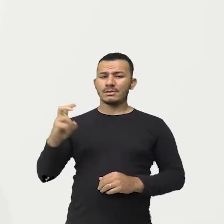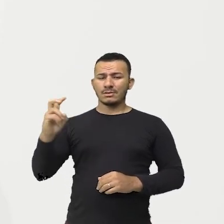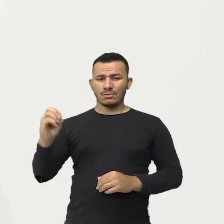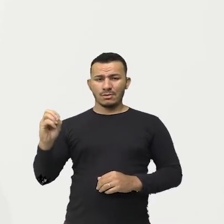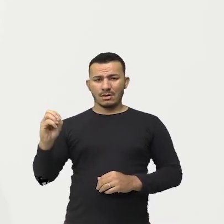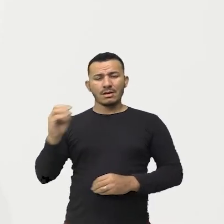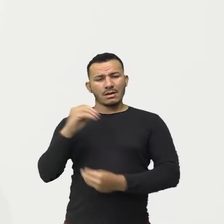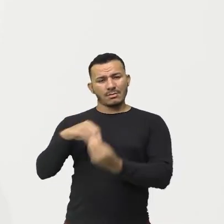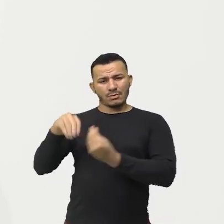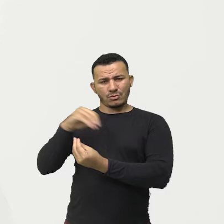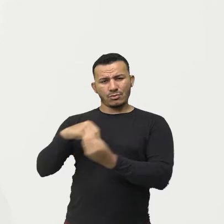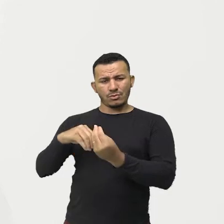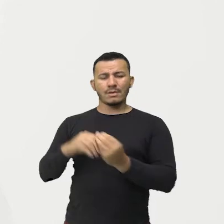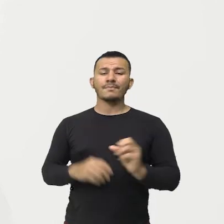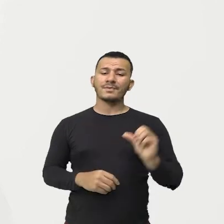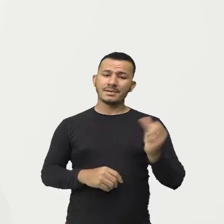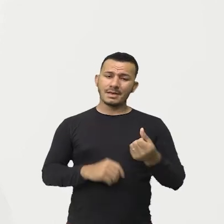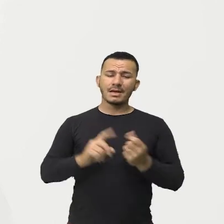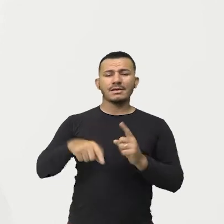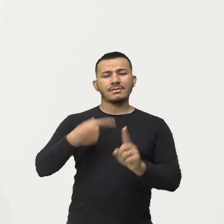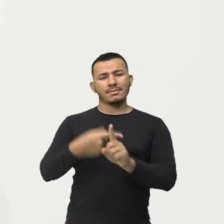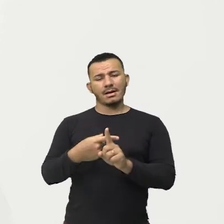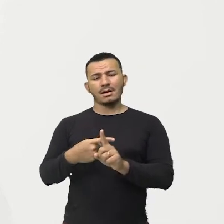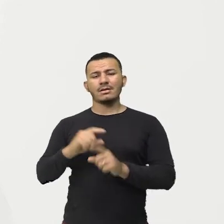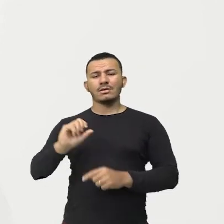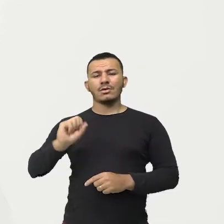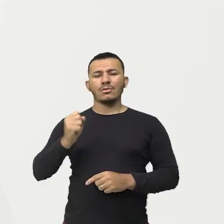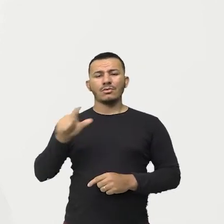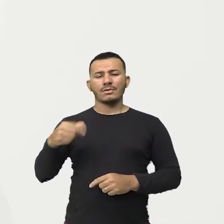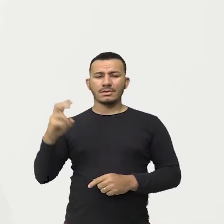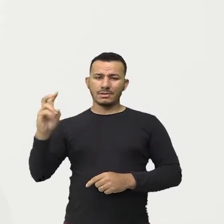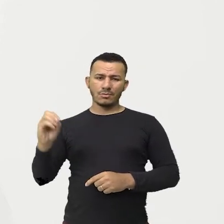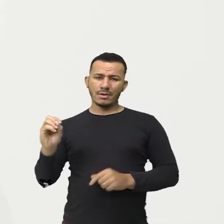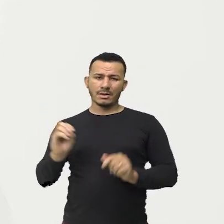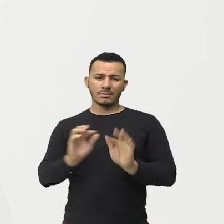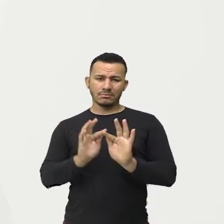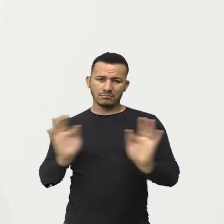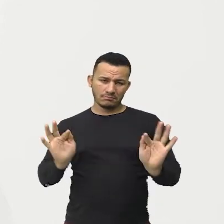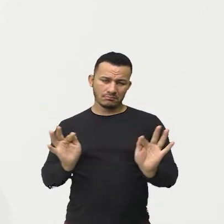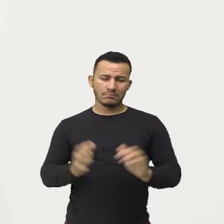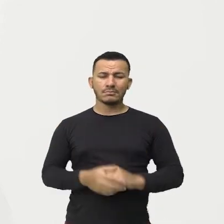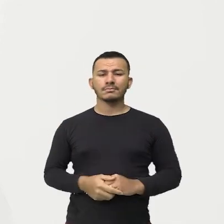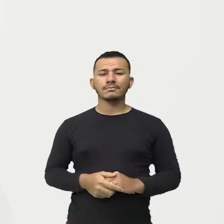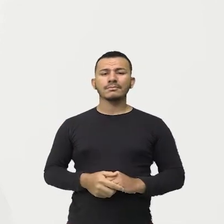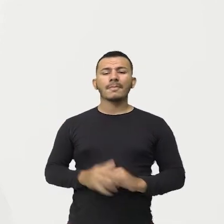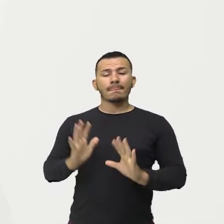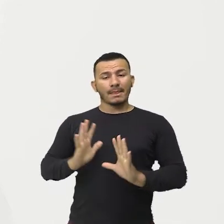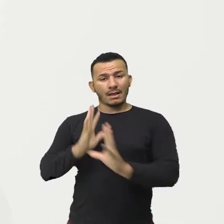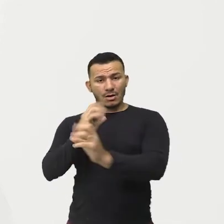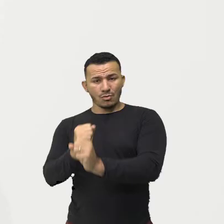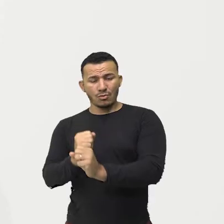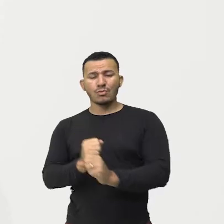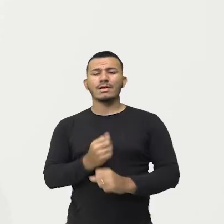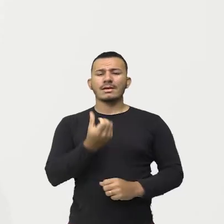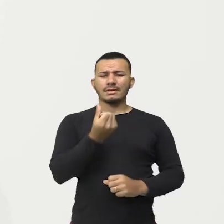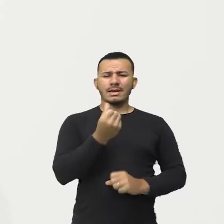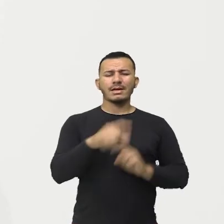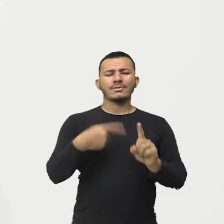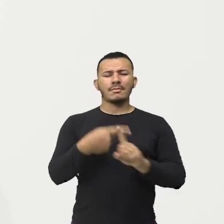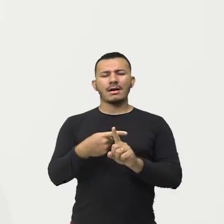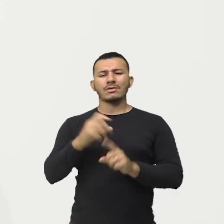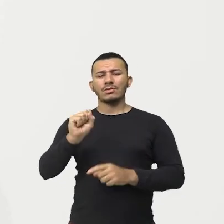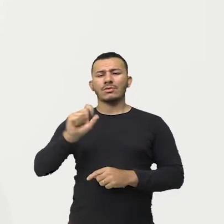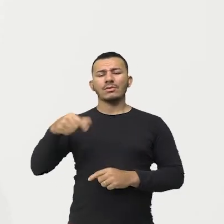8,50, R$6 mais R$ 8,50. Simples assim. Fazendo, então, esse cálculo, R$6 mais R$